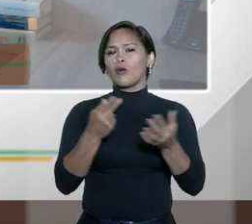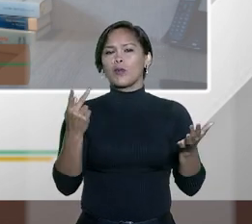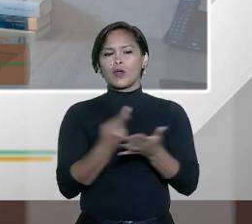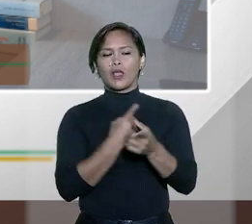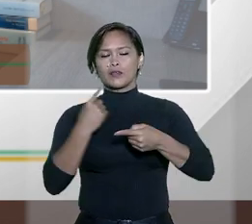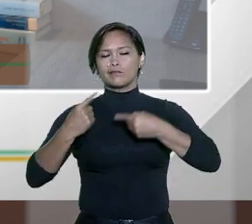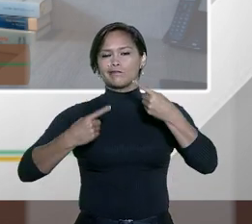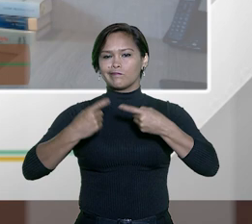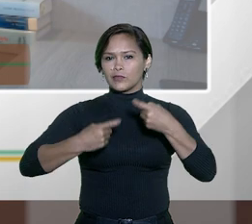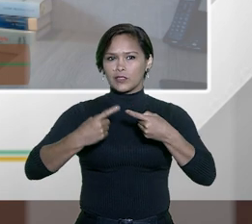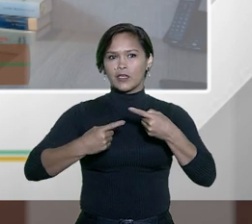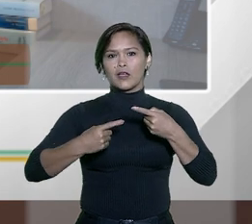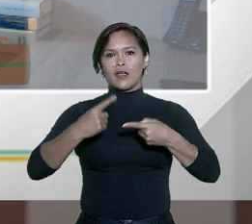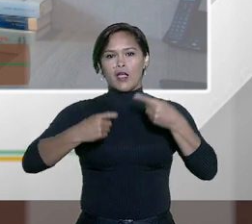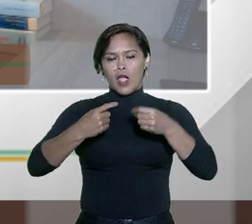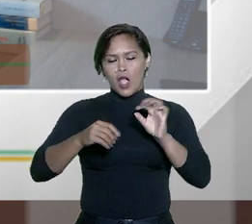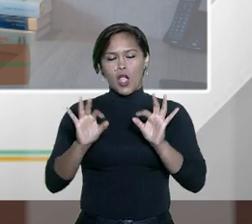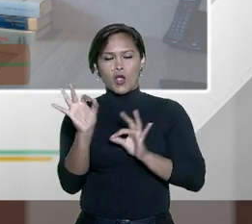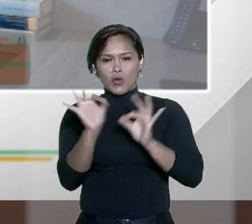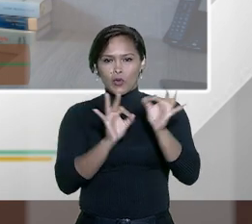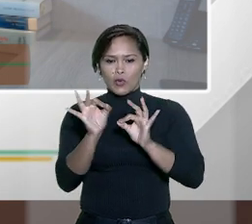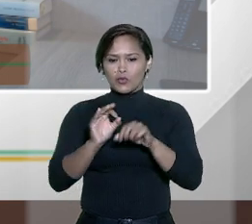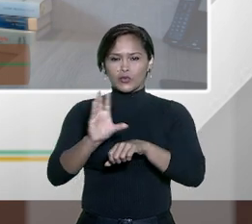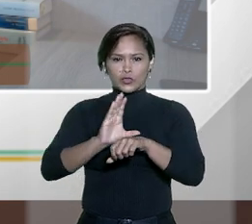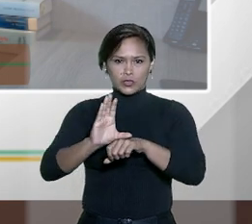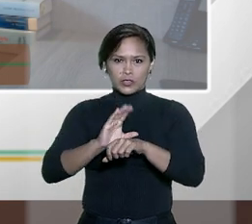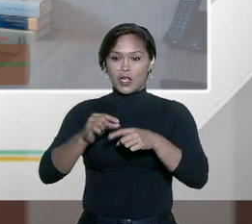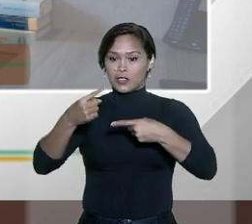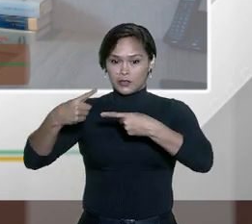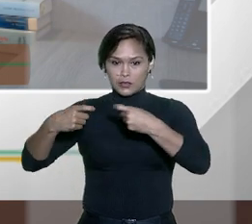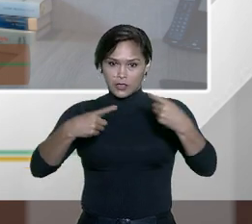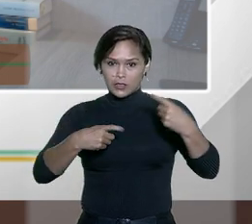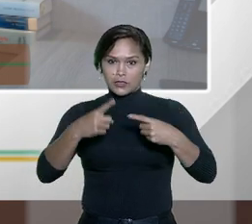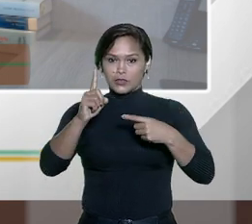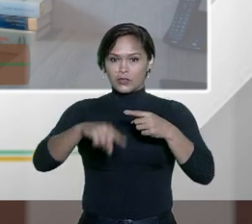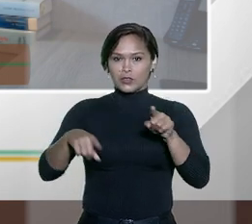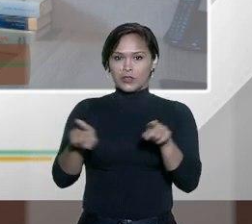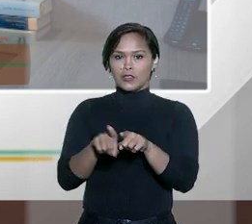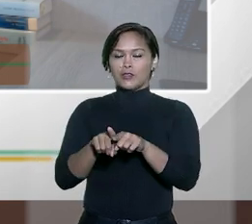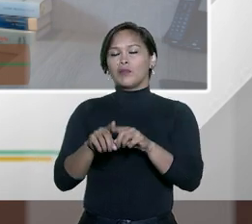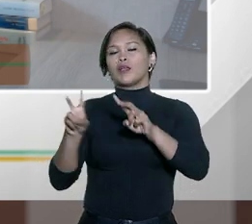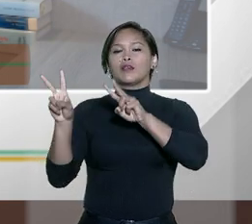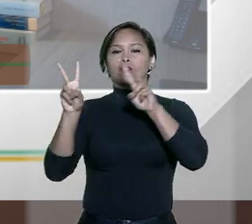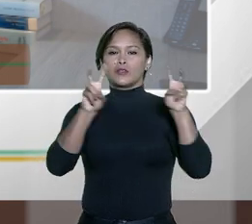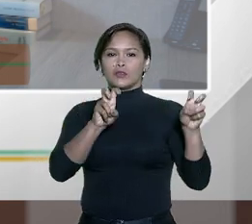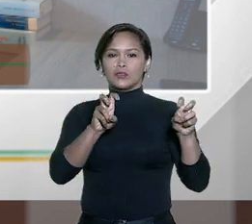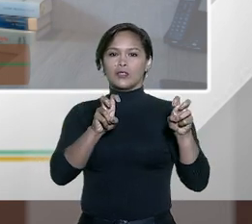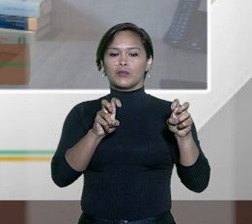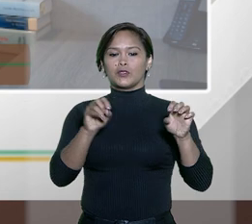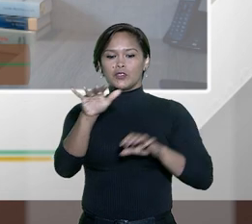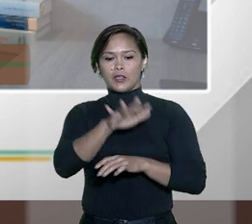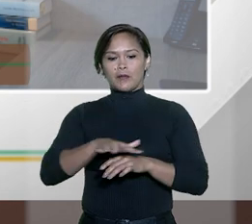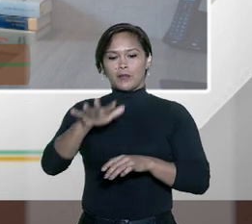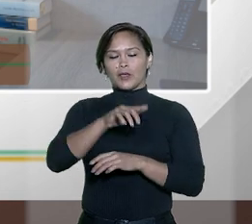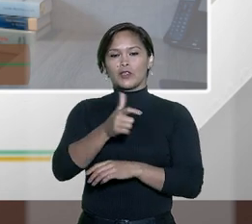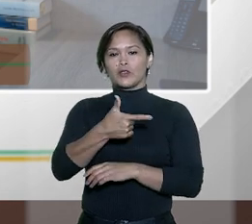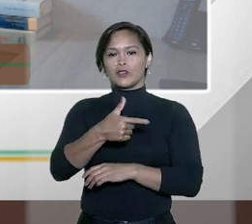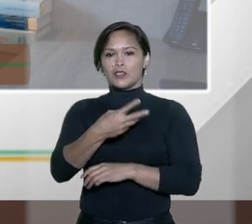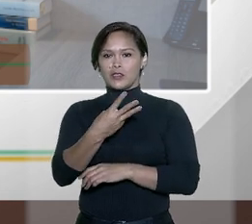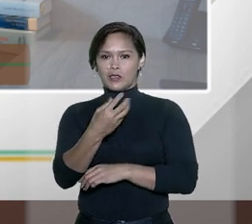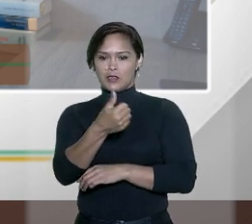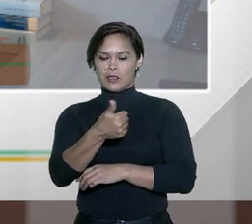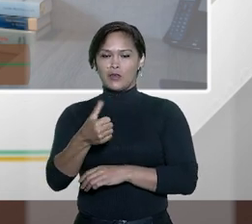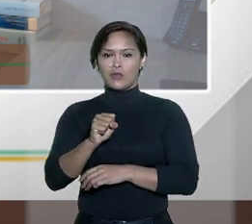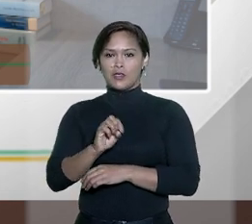sendo discutido, a sua constitucionalidade está sendo discutida através do tema de repercussão geral 231